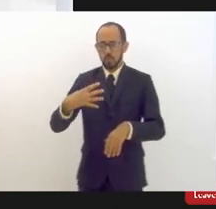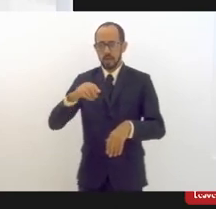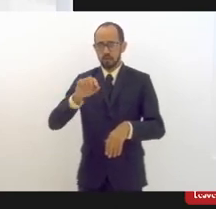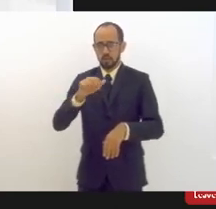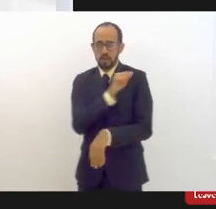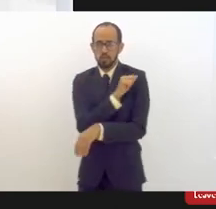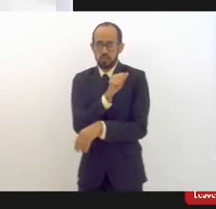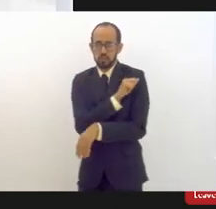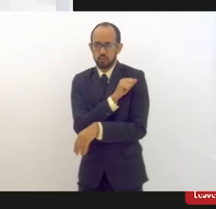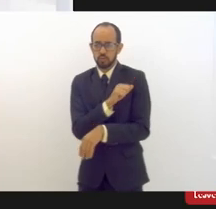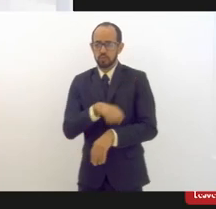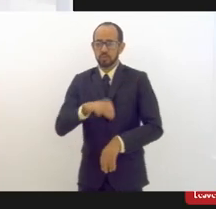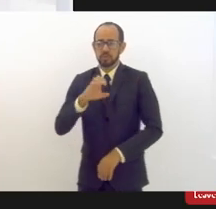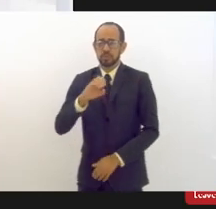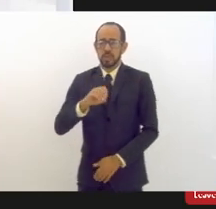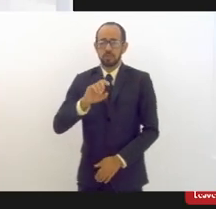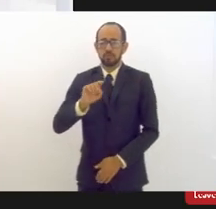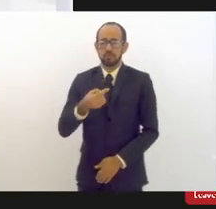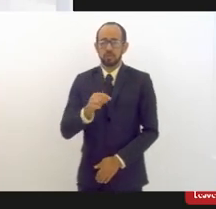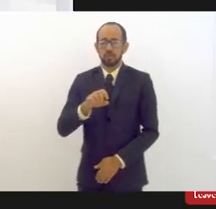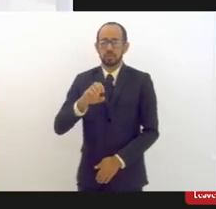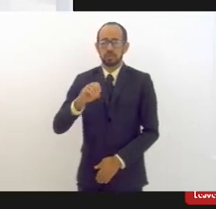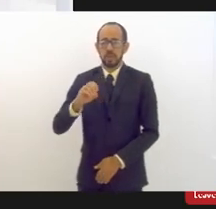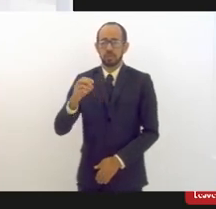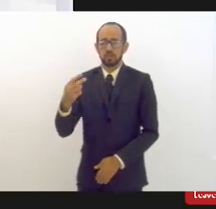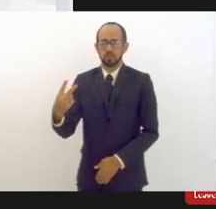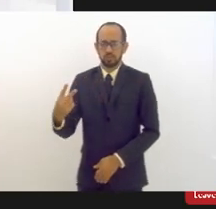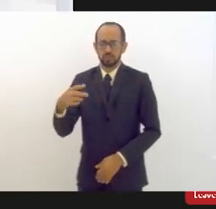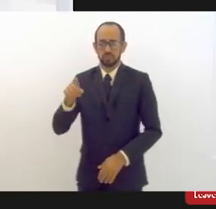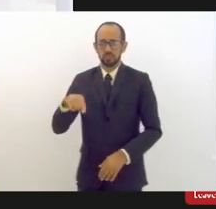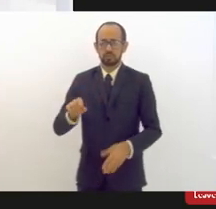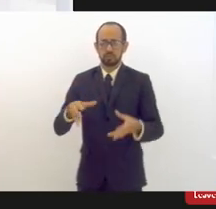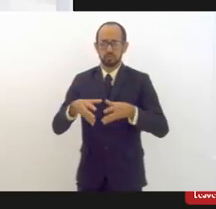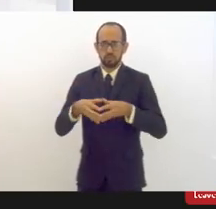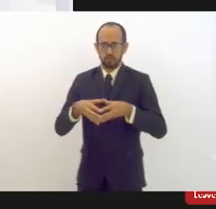0,02%, né, de turmas exclusivas de classe especial,